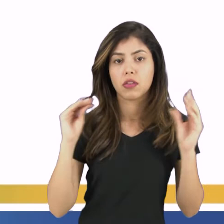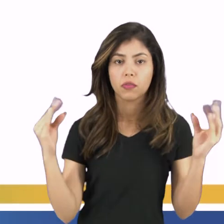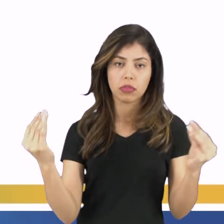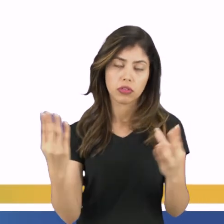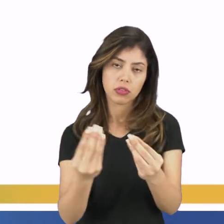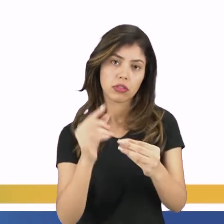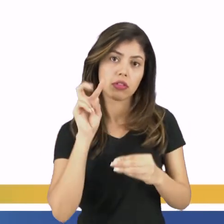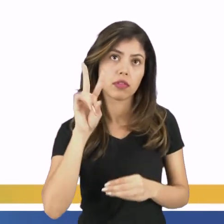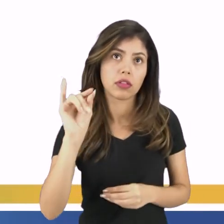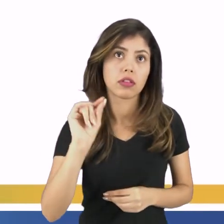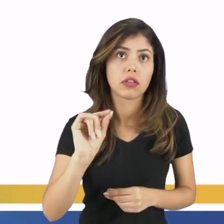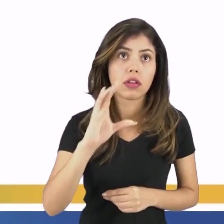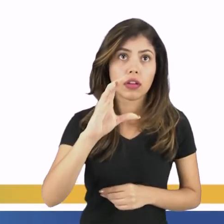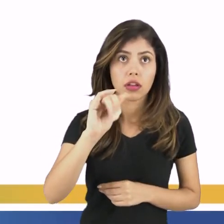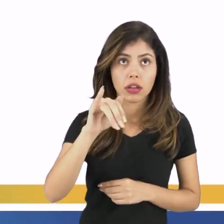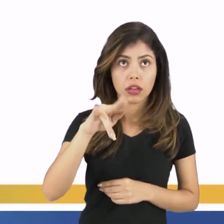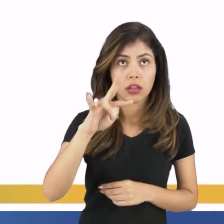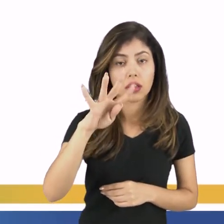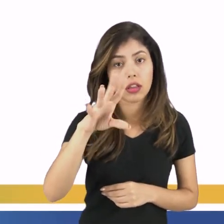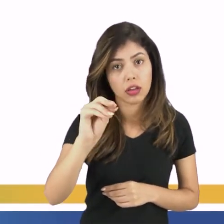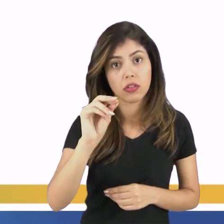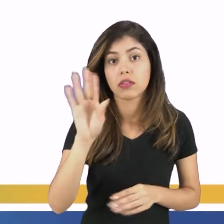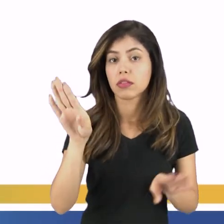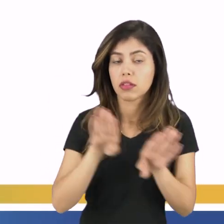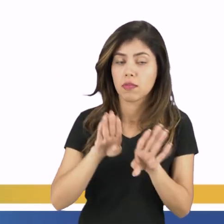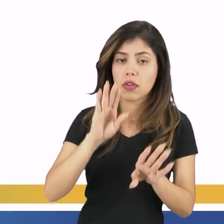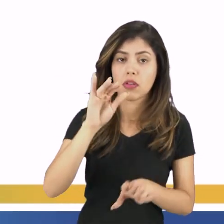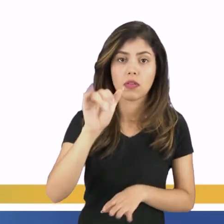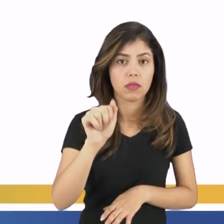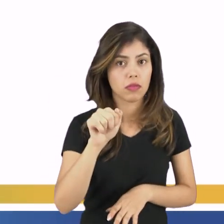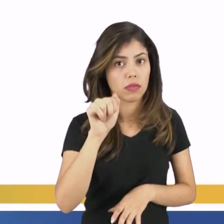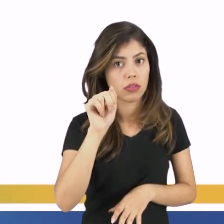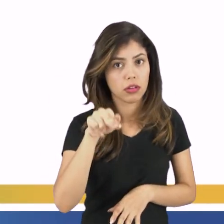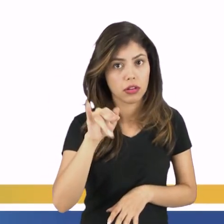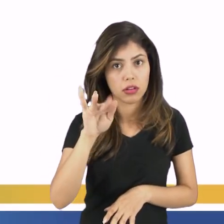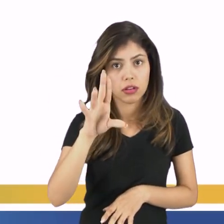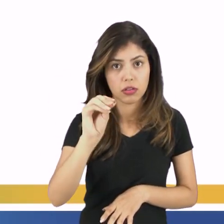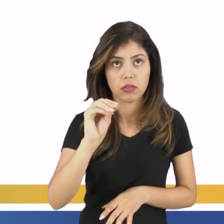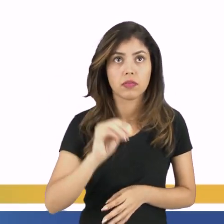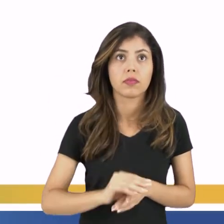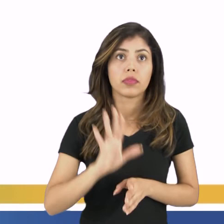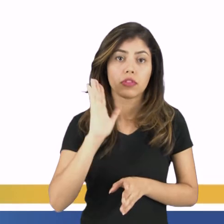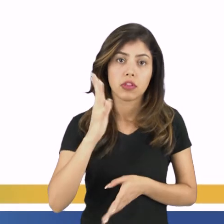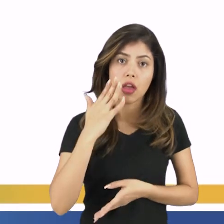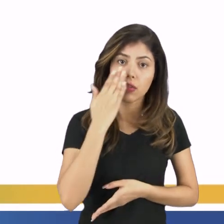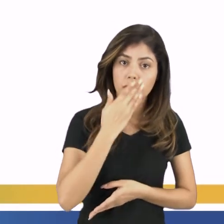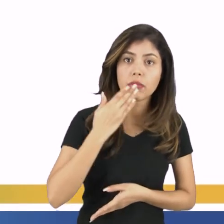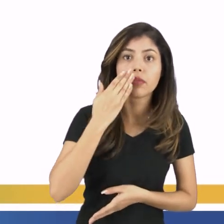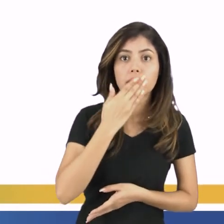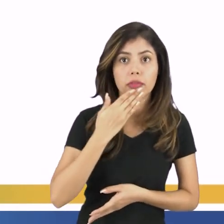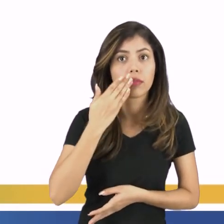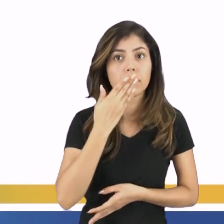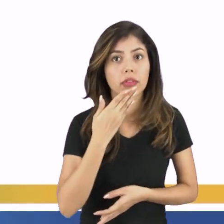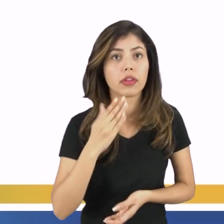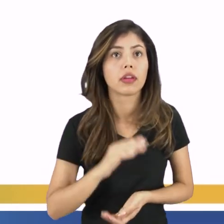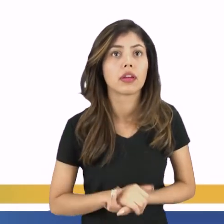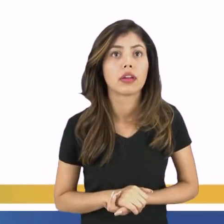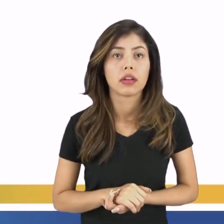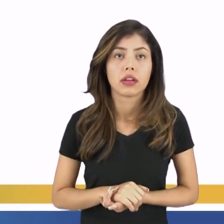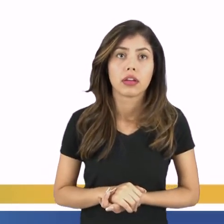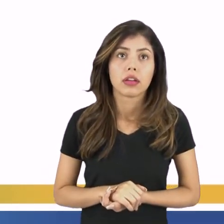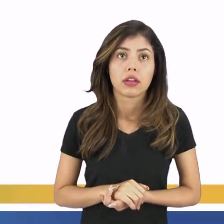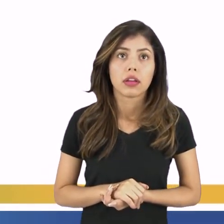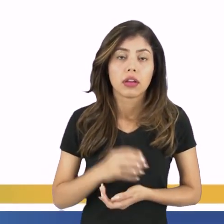vamos ter o cátion e o ânion. No açúcar aqui, ó, nessa substância que é classificada como